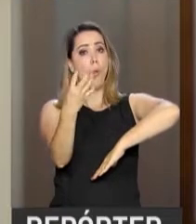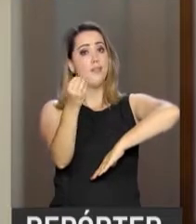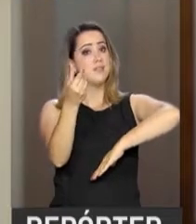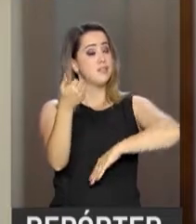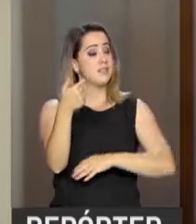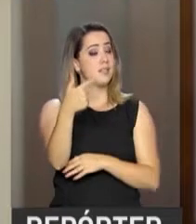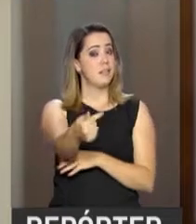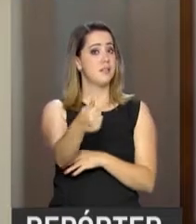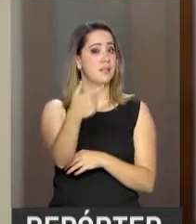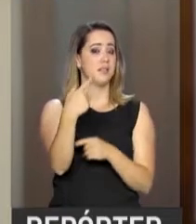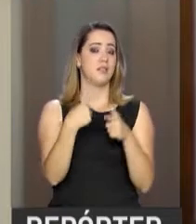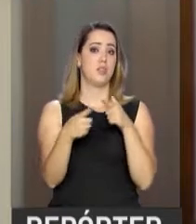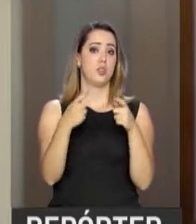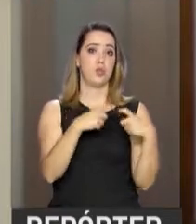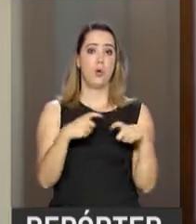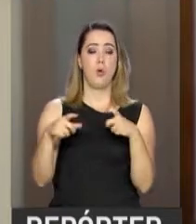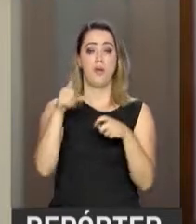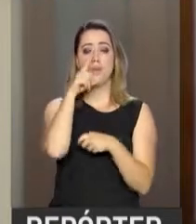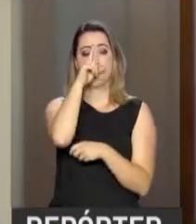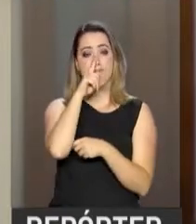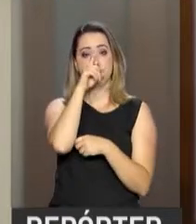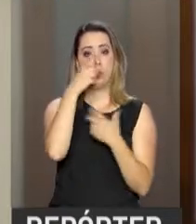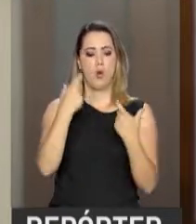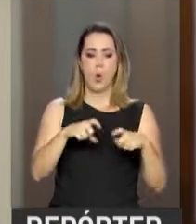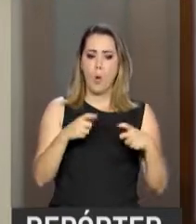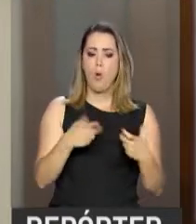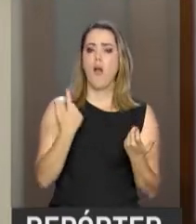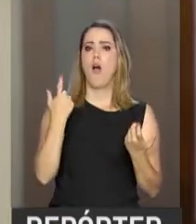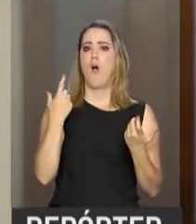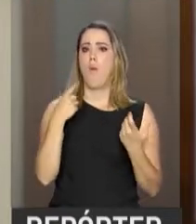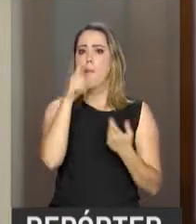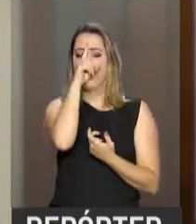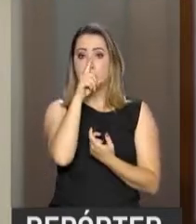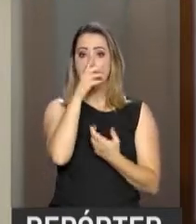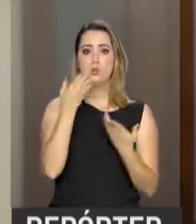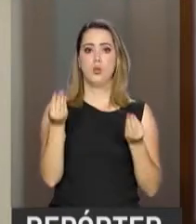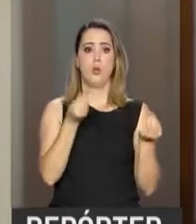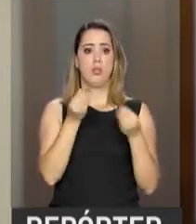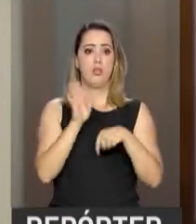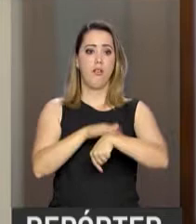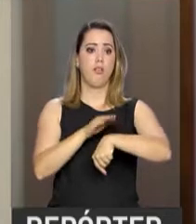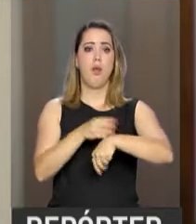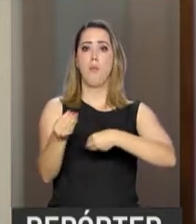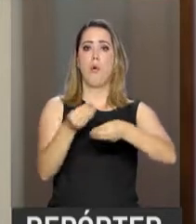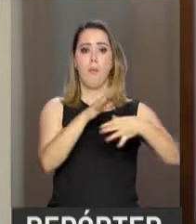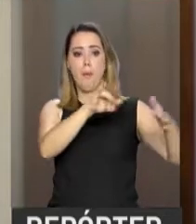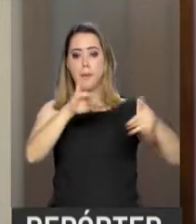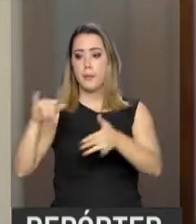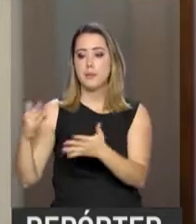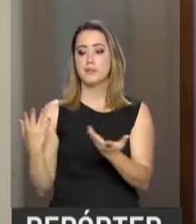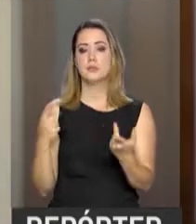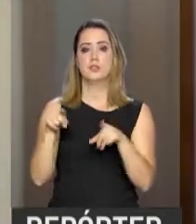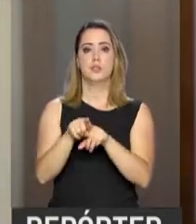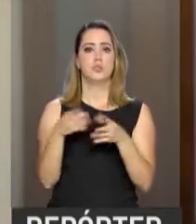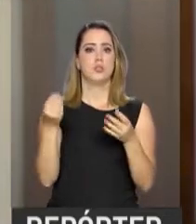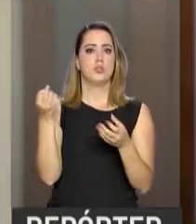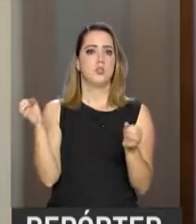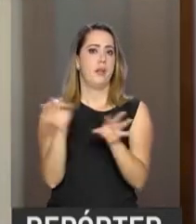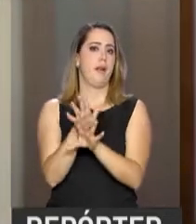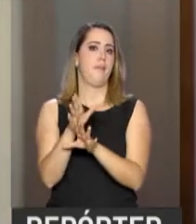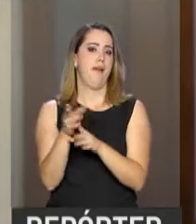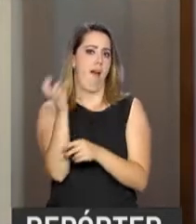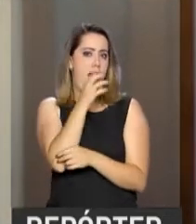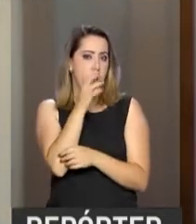risco são mais de 100 mil pessoas morando em áreas perigosas e você não tem tempo não tem condições de resolver o problema rapidamente